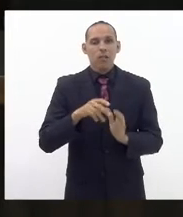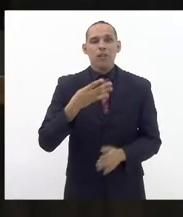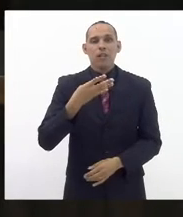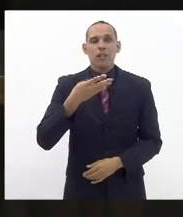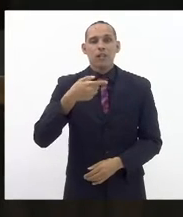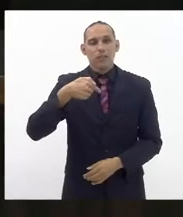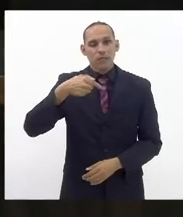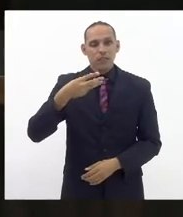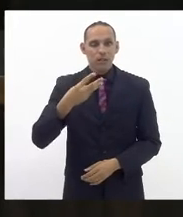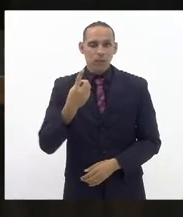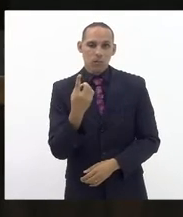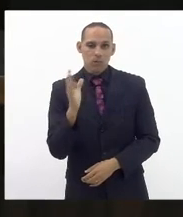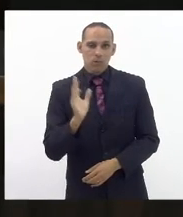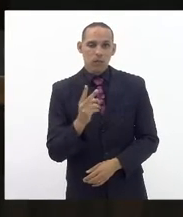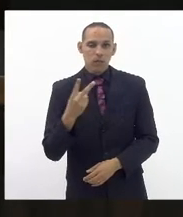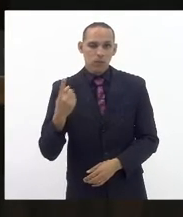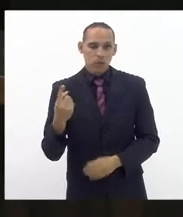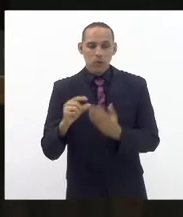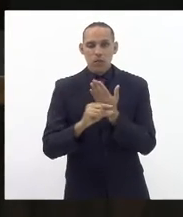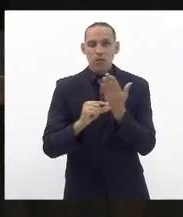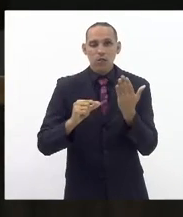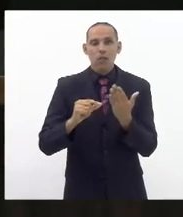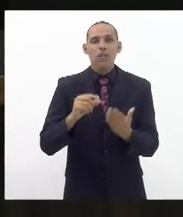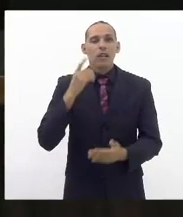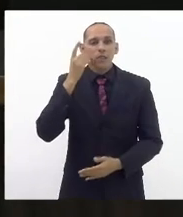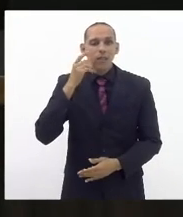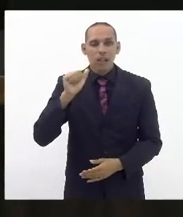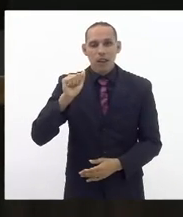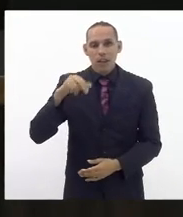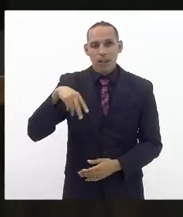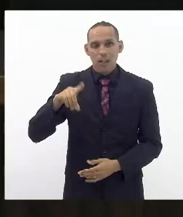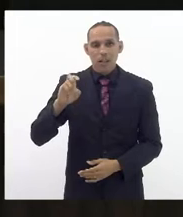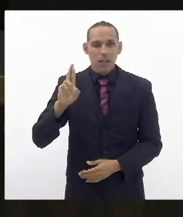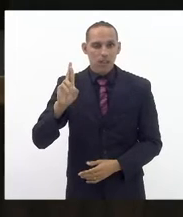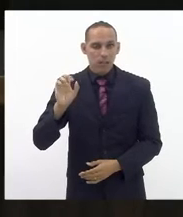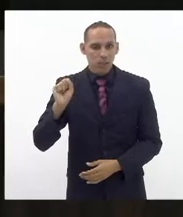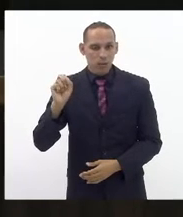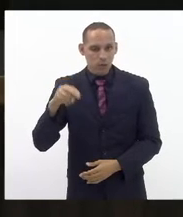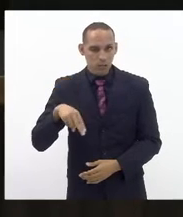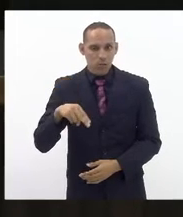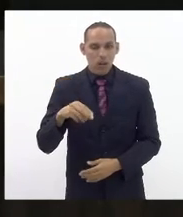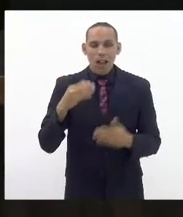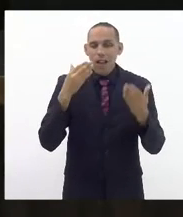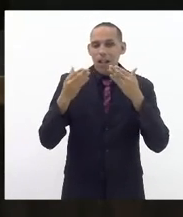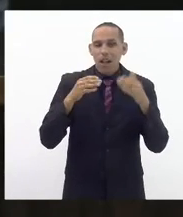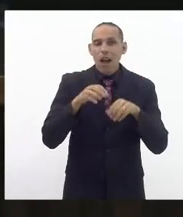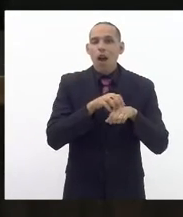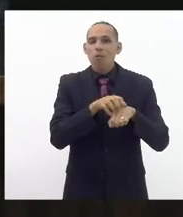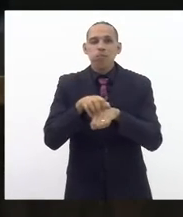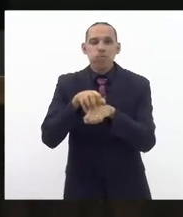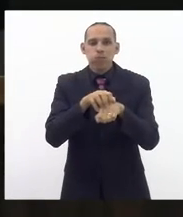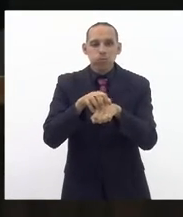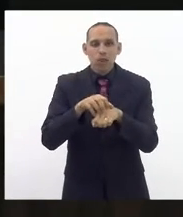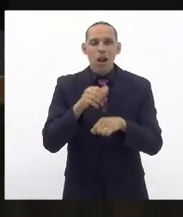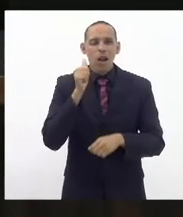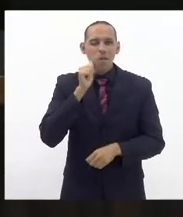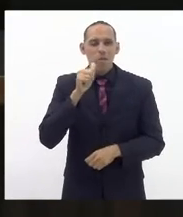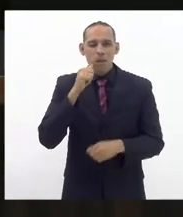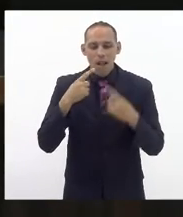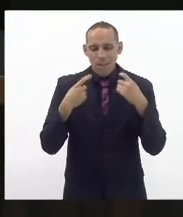4731, de 2021, de autoria do deputado Anderson Moraes, que institui o serviço de atendimento móvel às mulheres vítimas de violência no Estado do Rio de